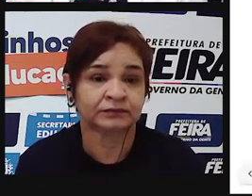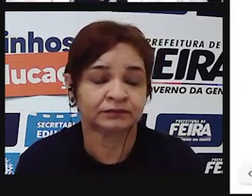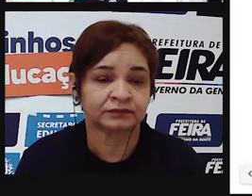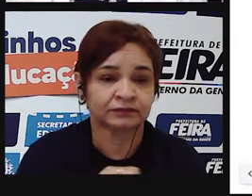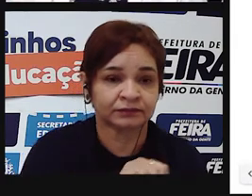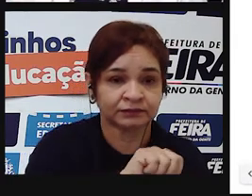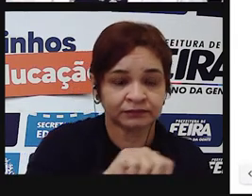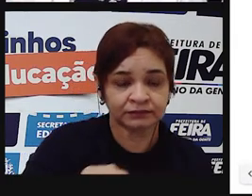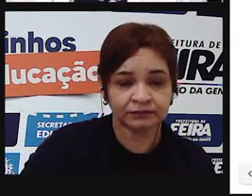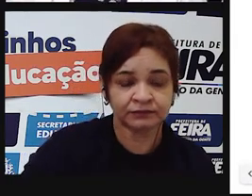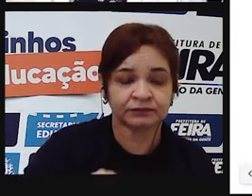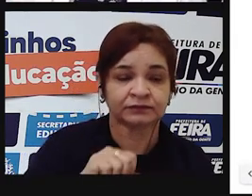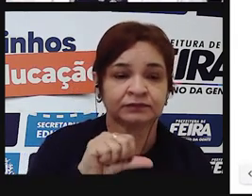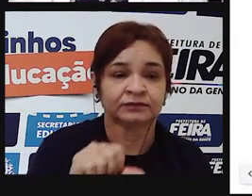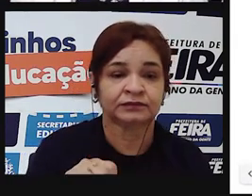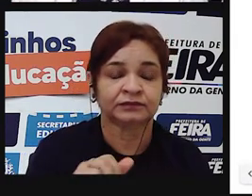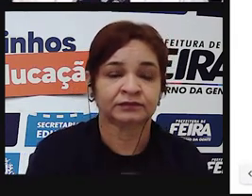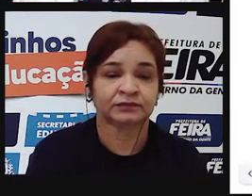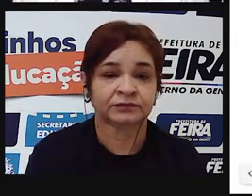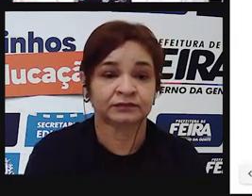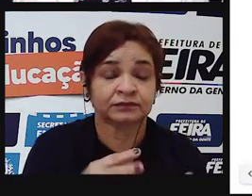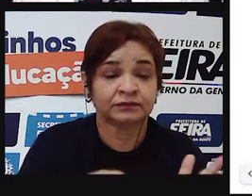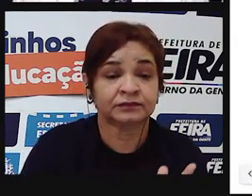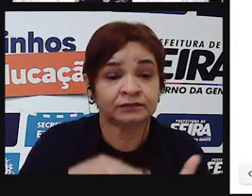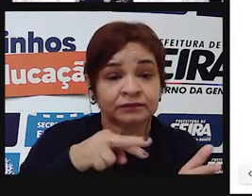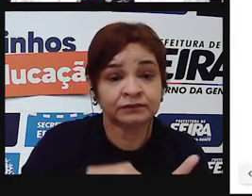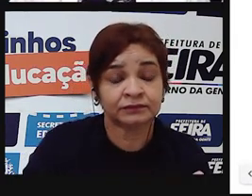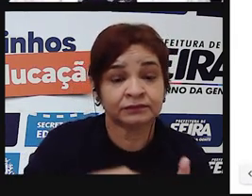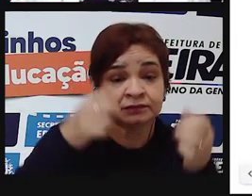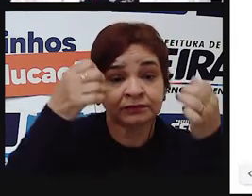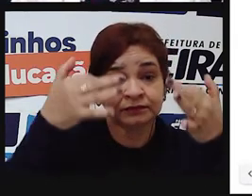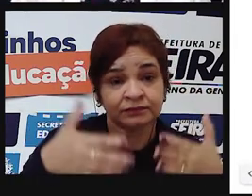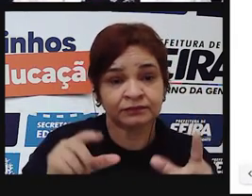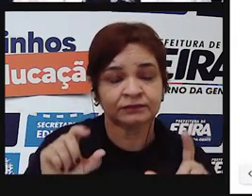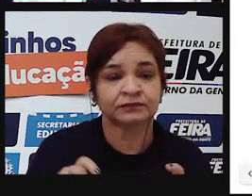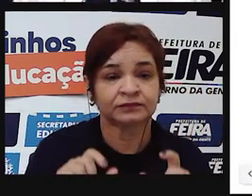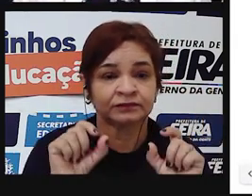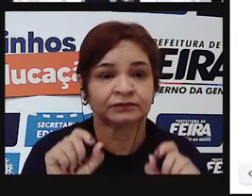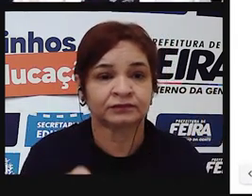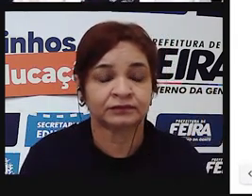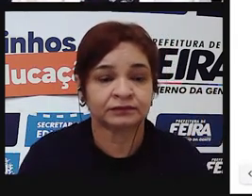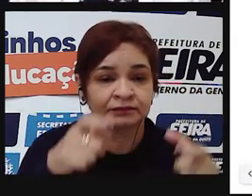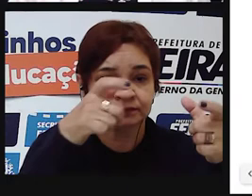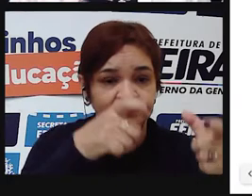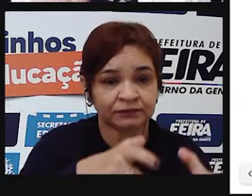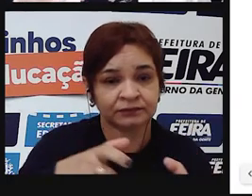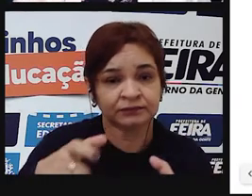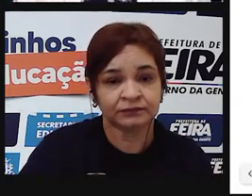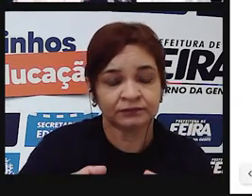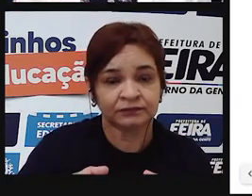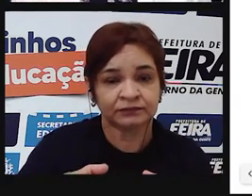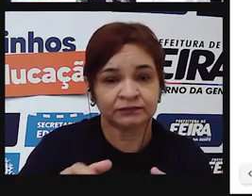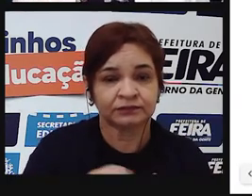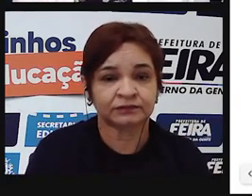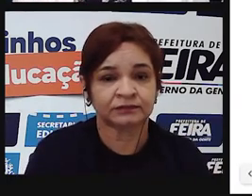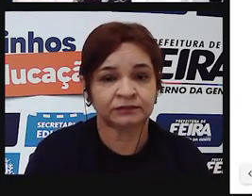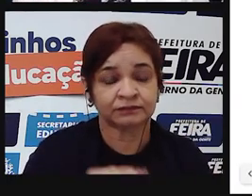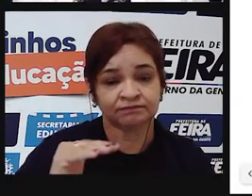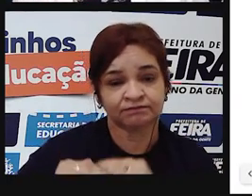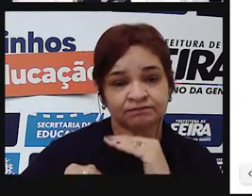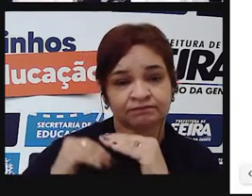mudanças e essas transformações, gente, isso significa dizer que aquela localidade está passando por um salto